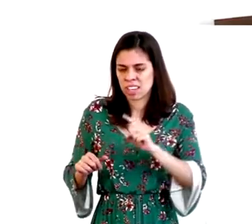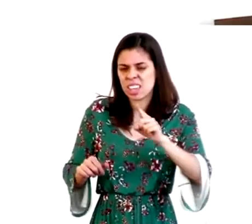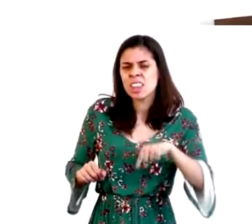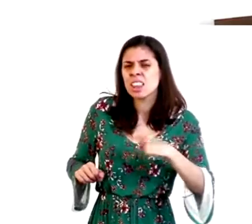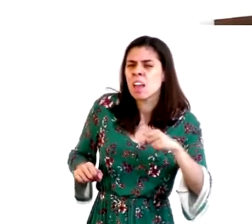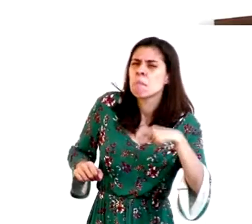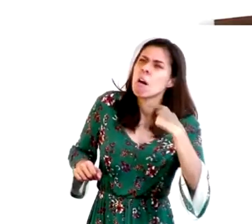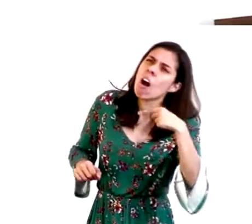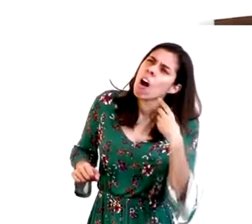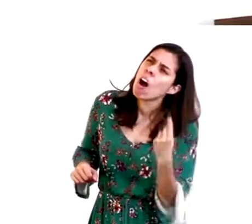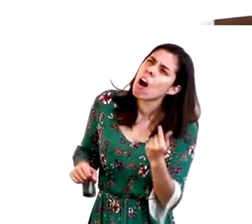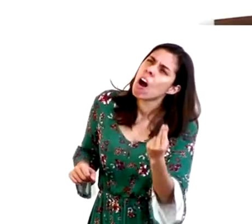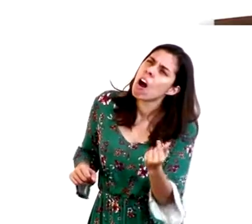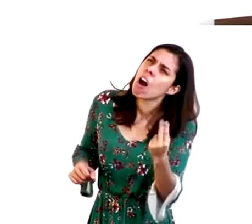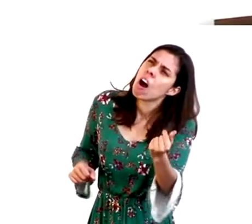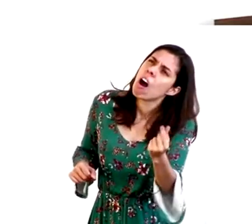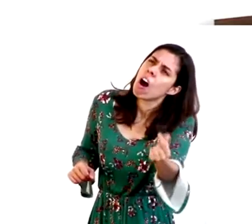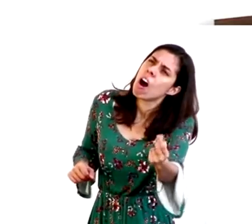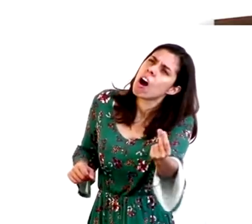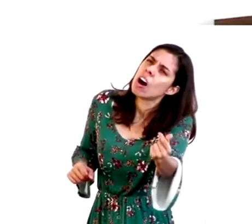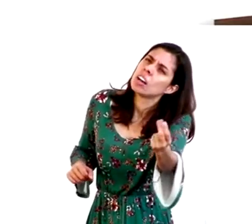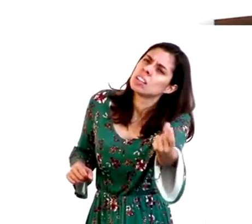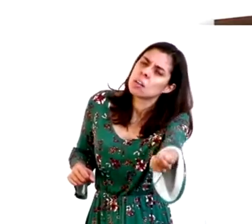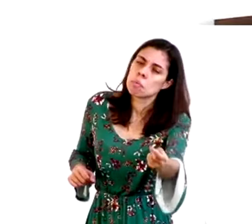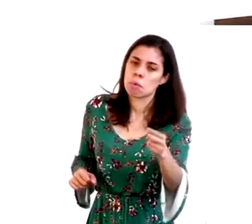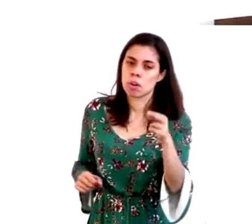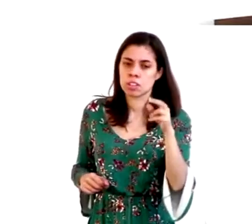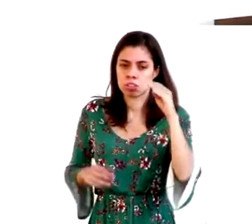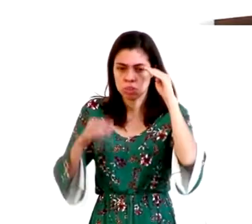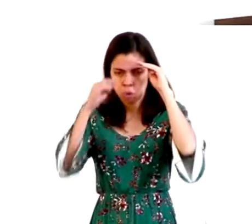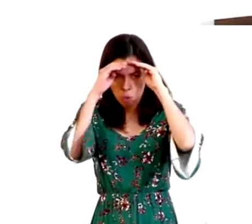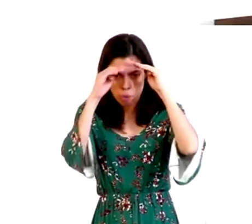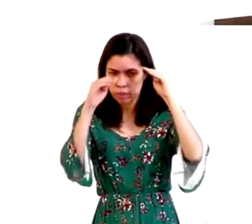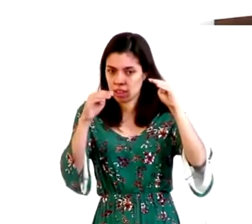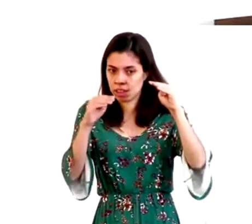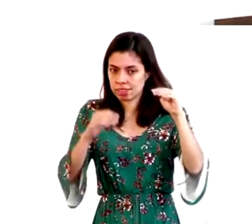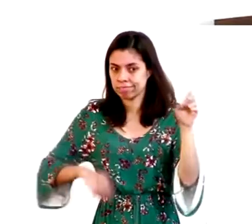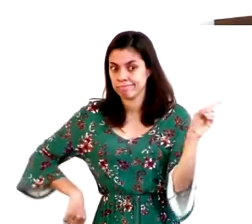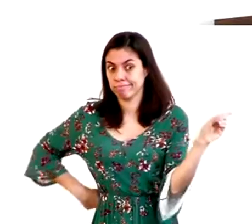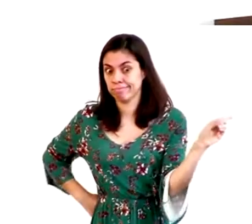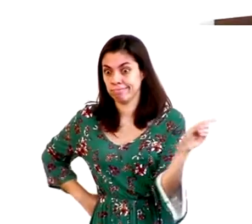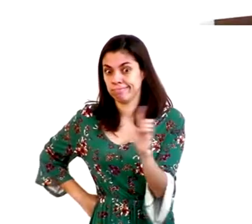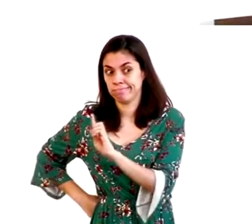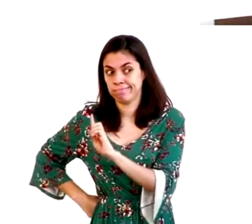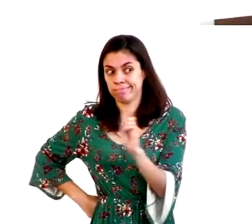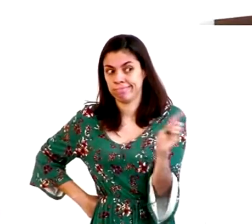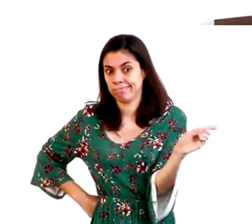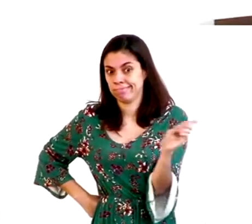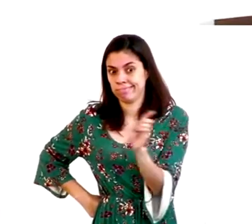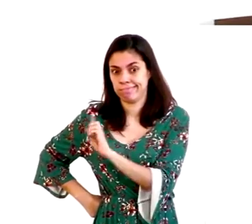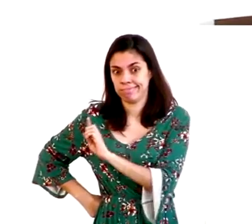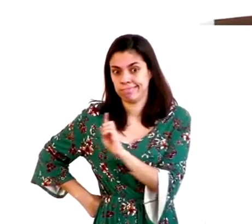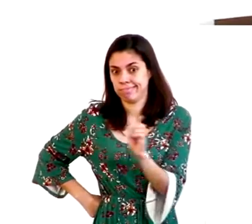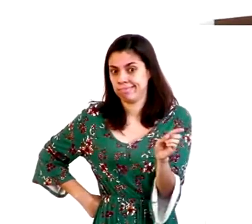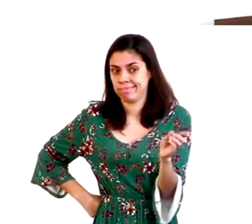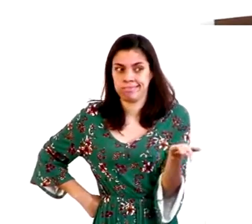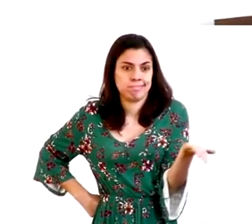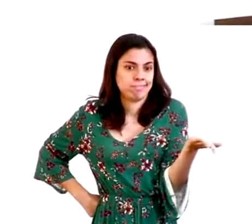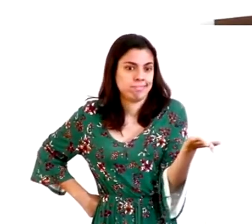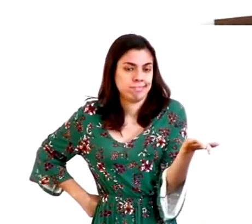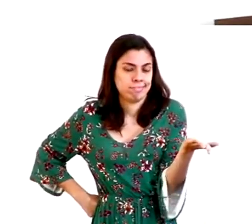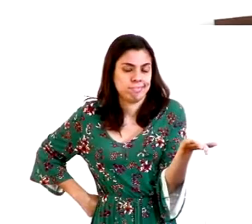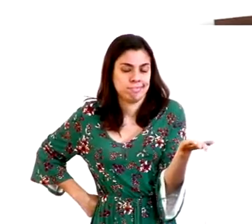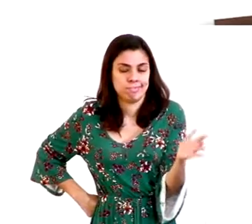Senhor e dono da sua vida é inconsistente com o ensino do Novo Testamento. O Sermão do Monte